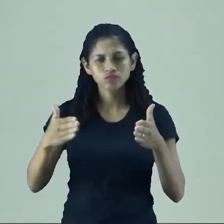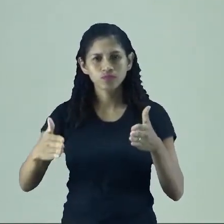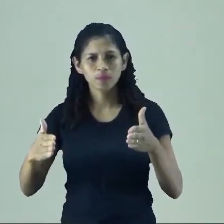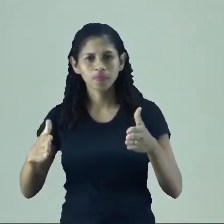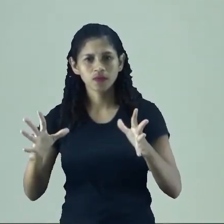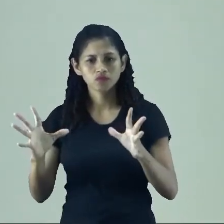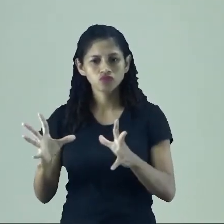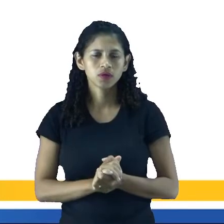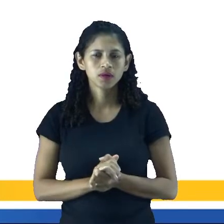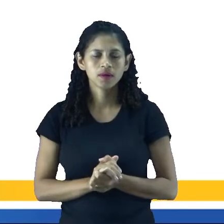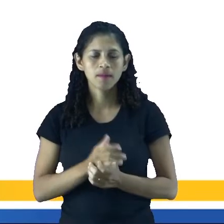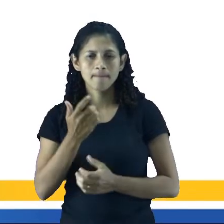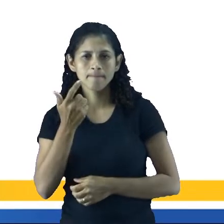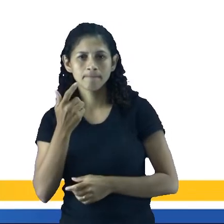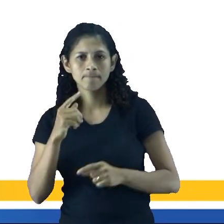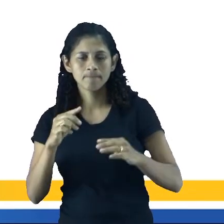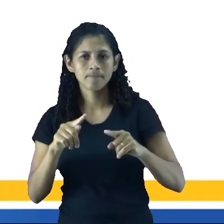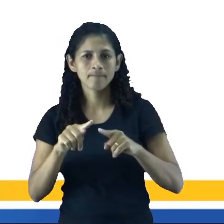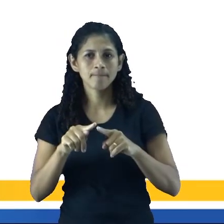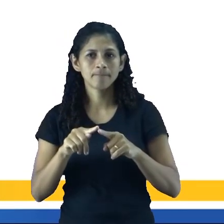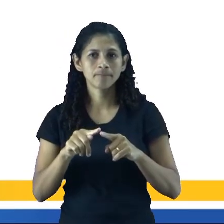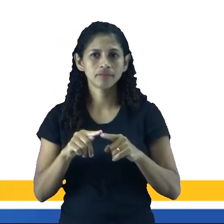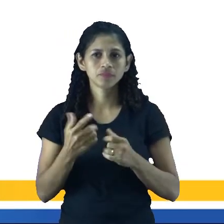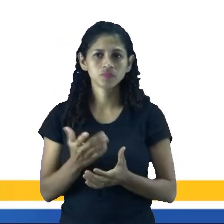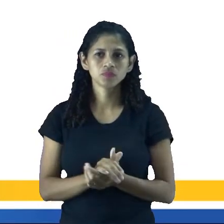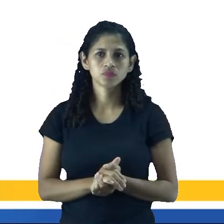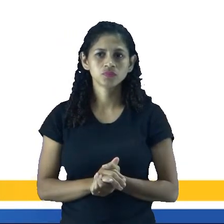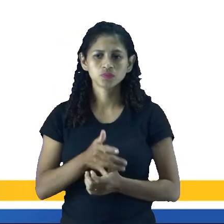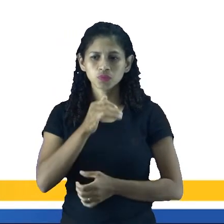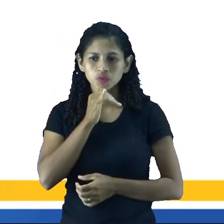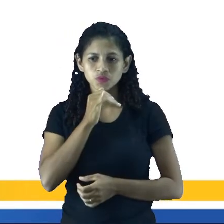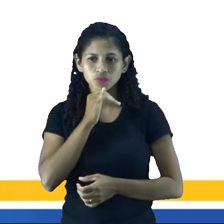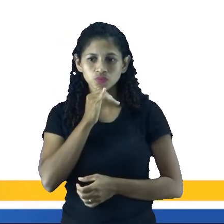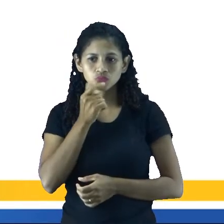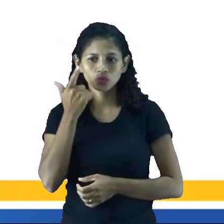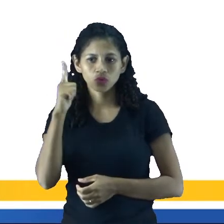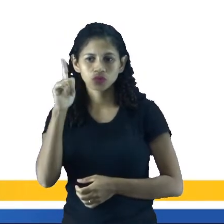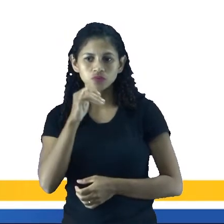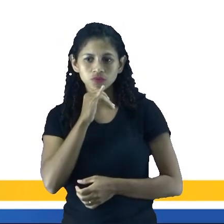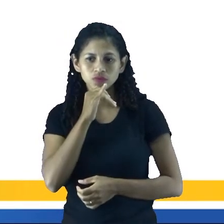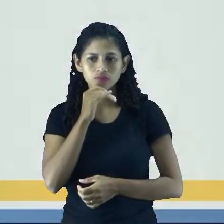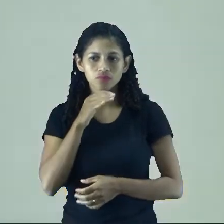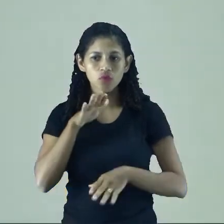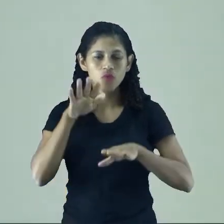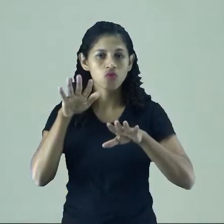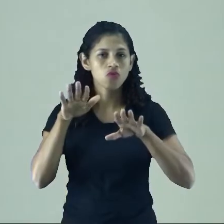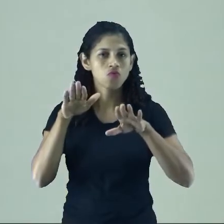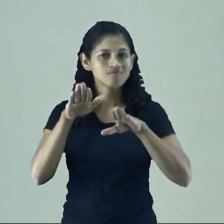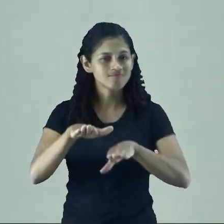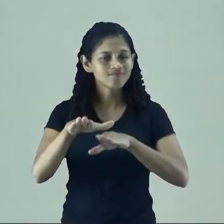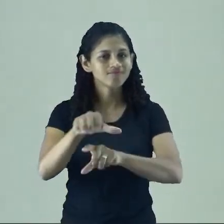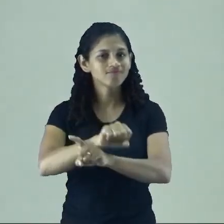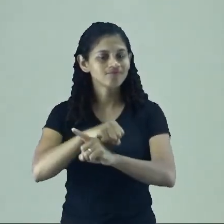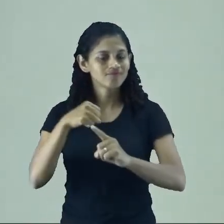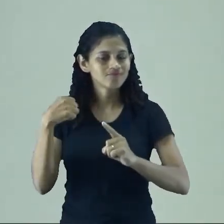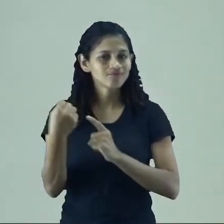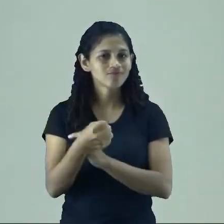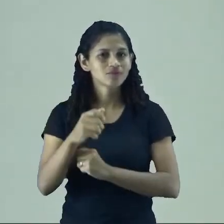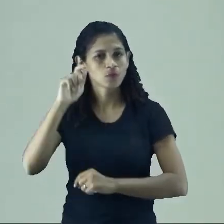trabalhadores conseguem melhorar as suas condições de trabalho, conseguem aumentos